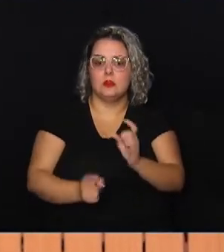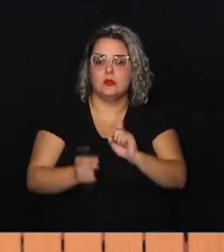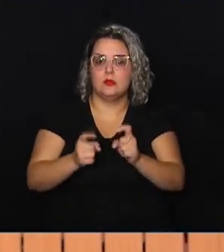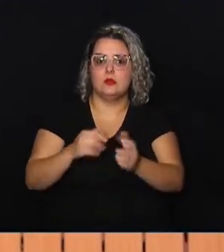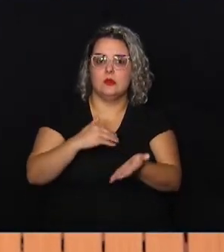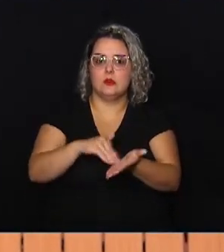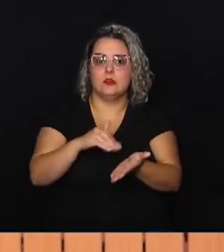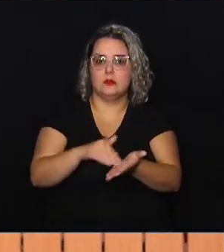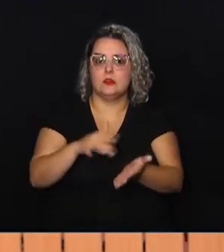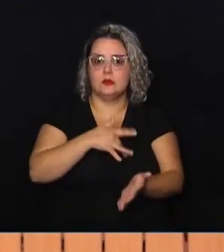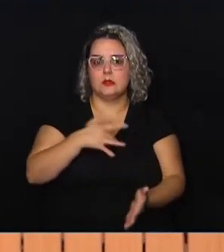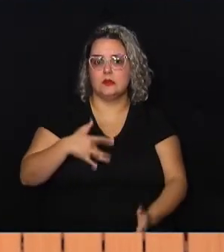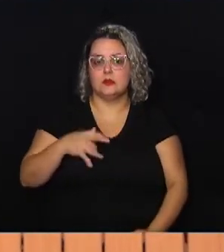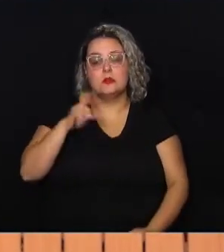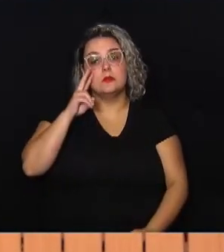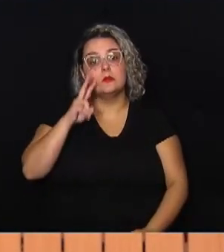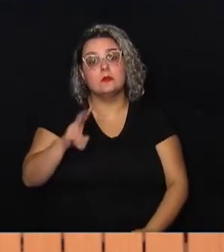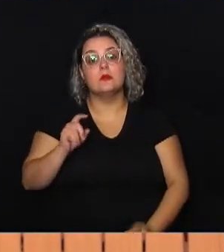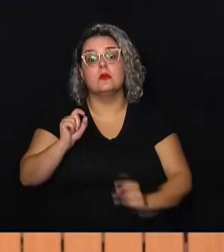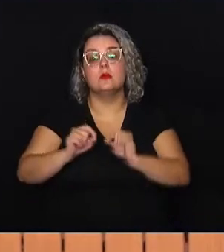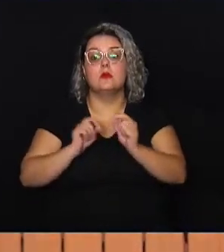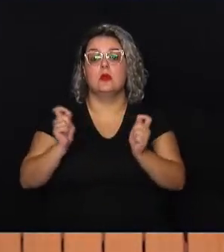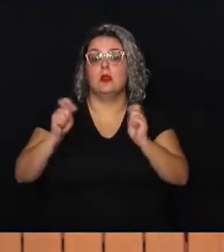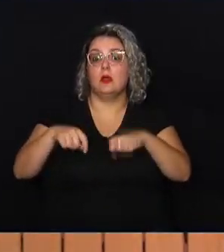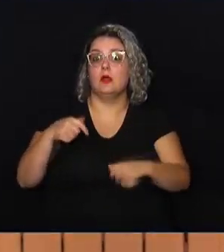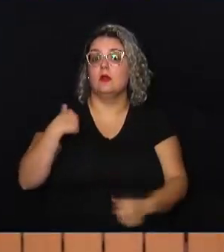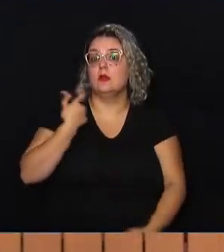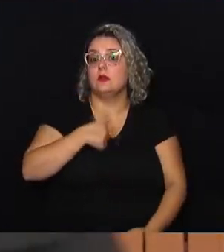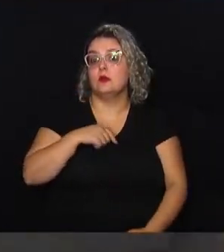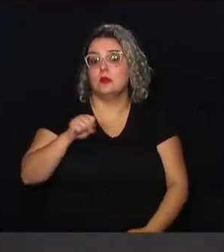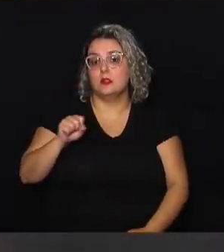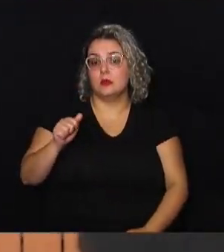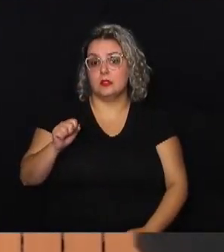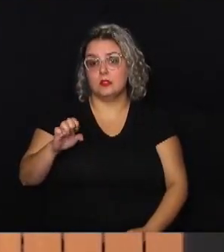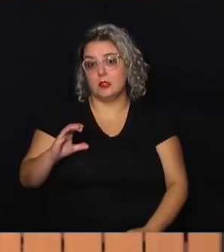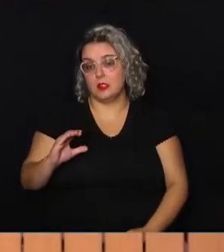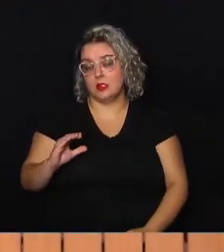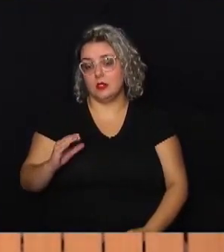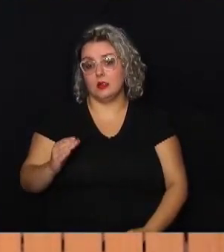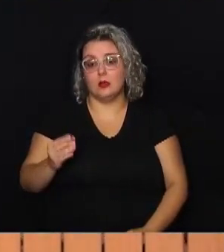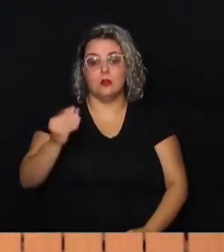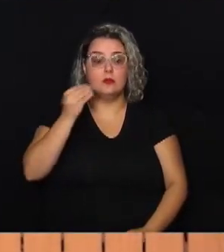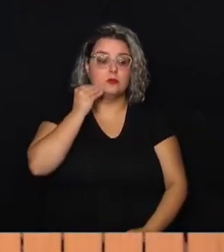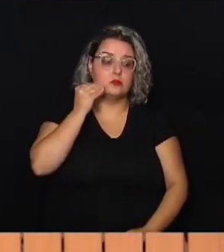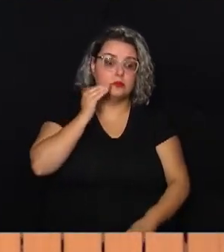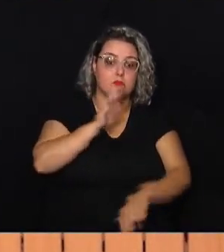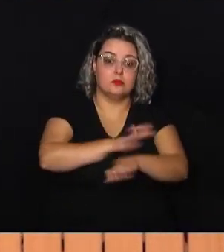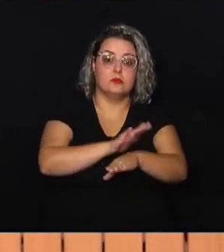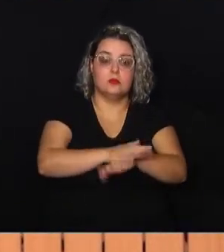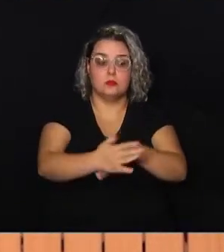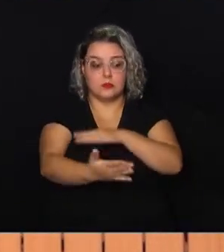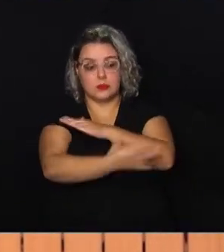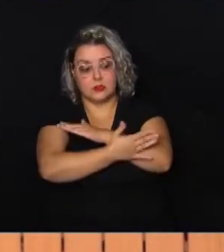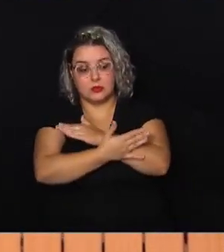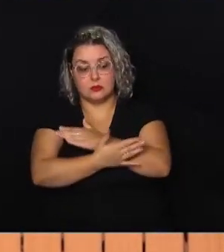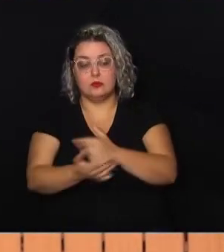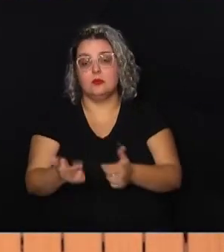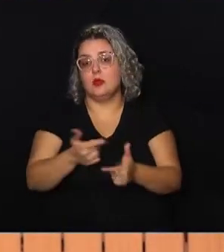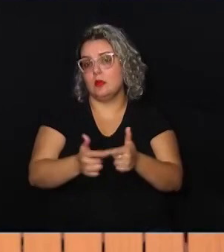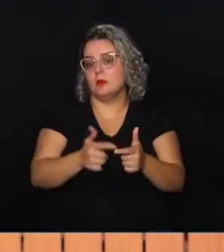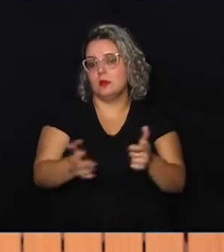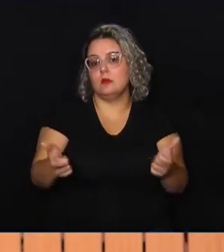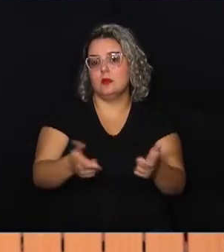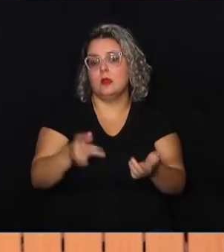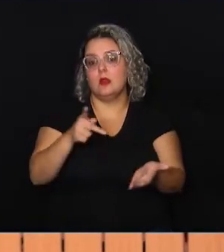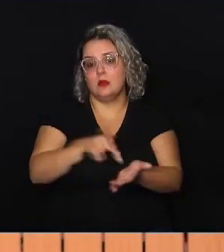tentar ver o que é da competência nossa, o que é da SAEC, mas, na verdade, um tentar ajudar o outro para minimizar o problema. A verdade é